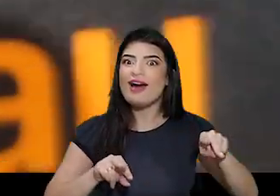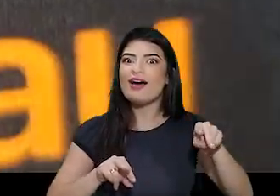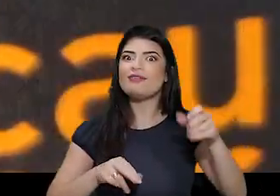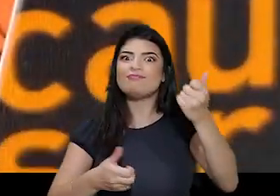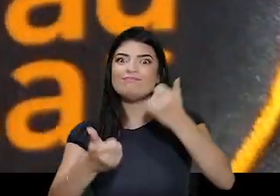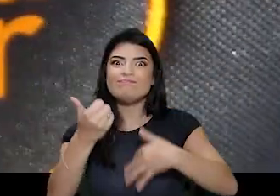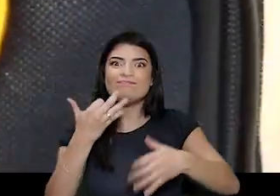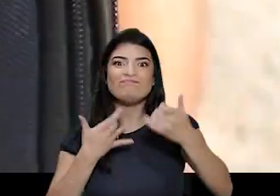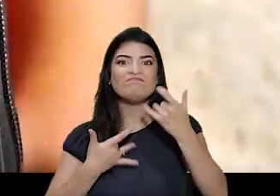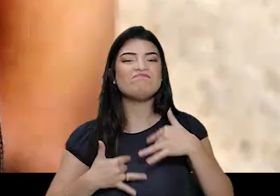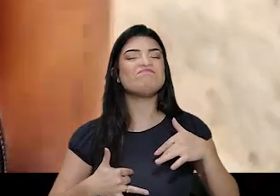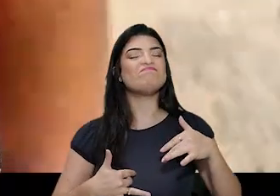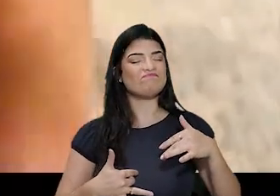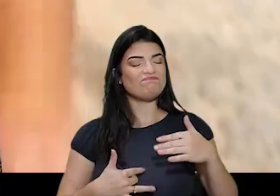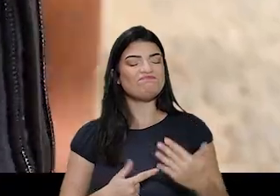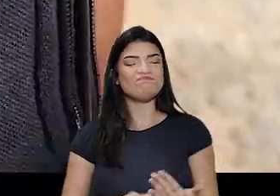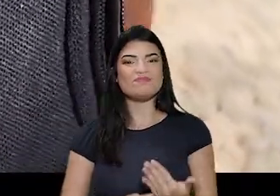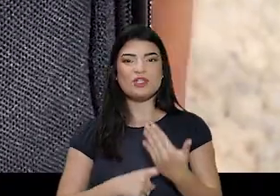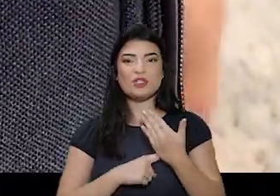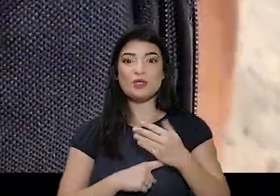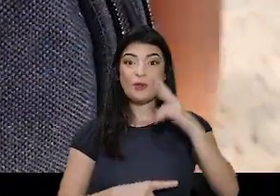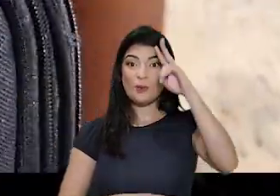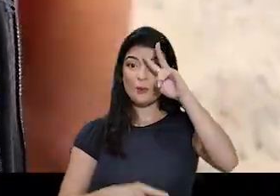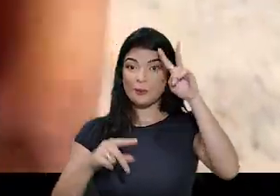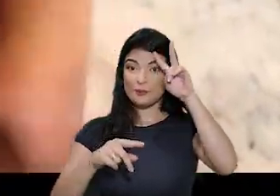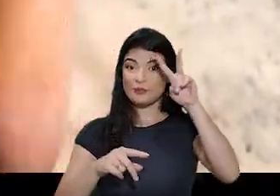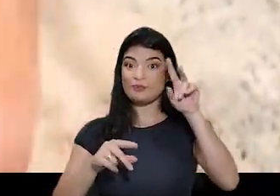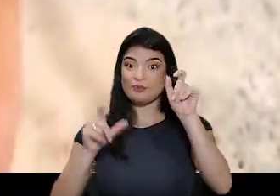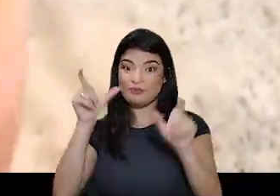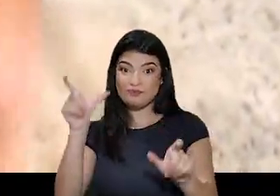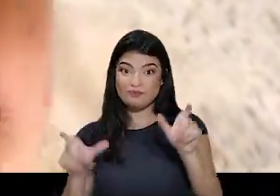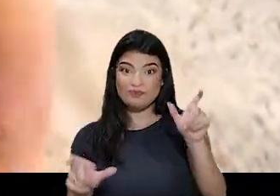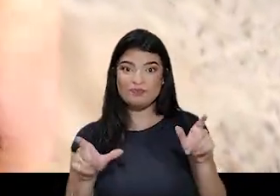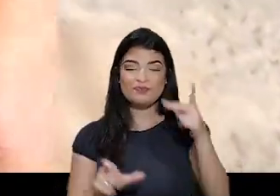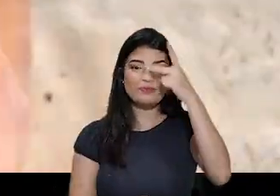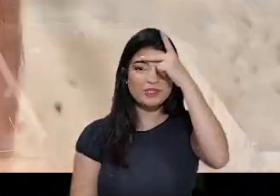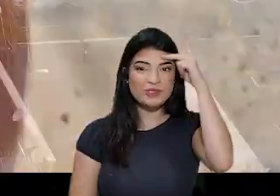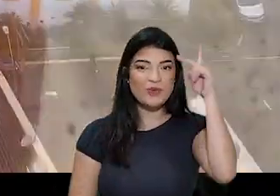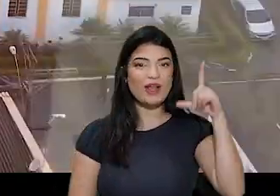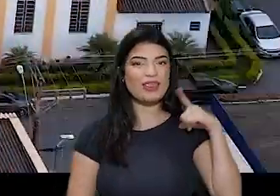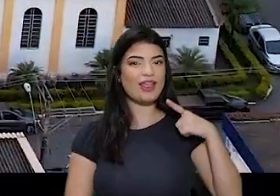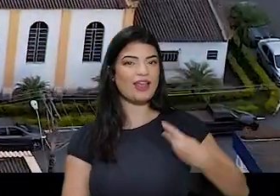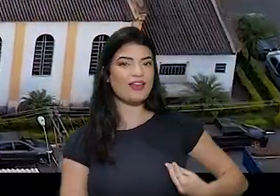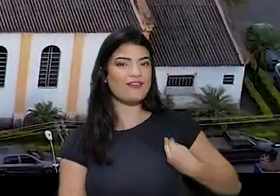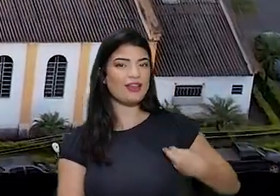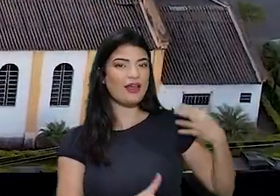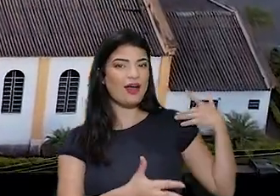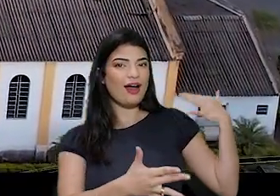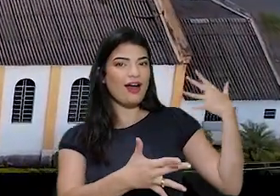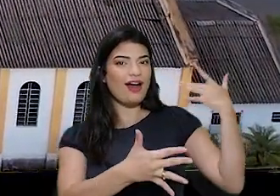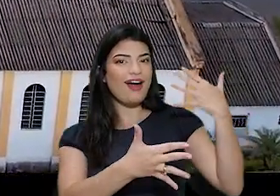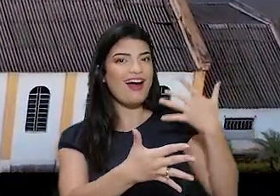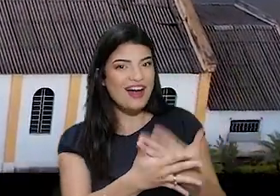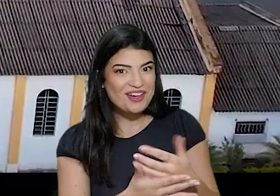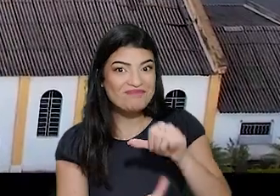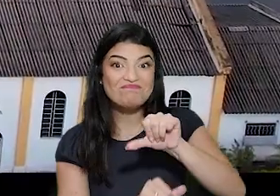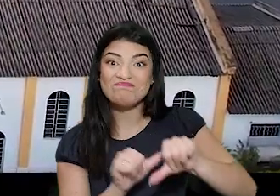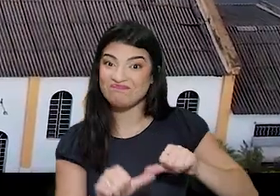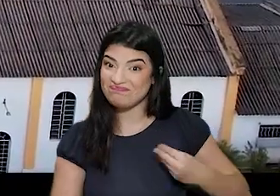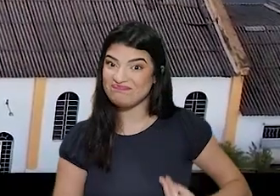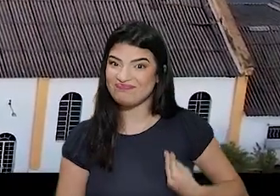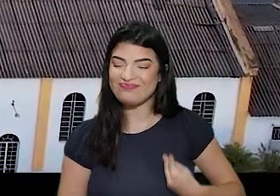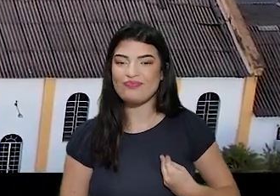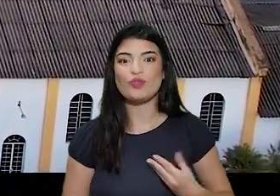ouvir relatos inspiradores de pessoas que tiveram as suas trajetórias transformadas por